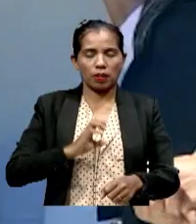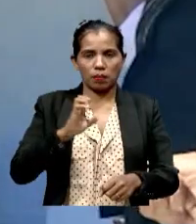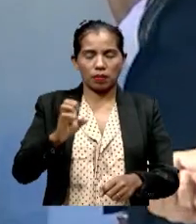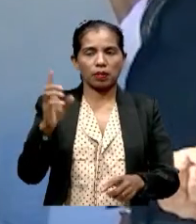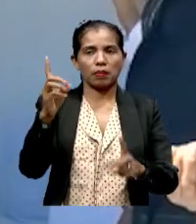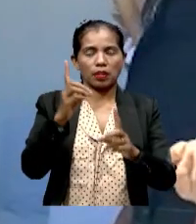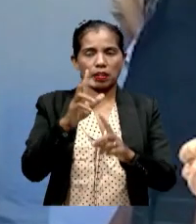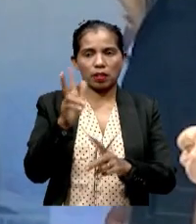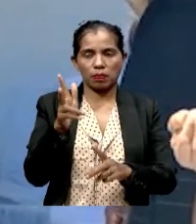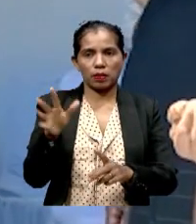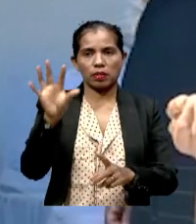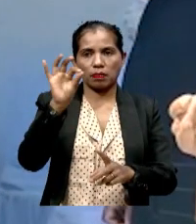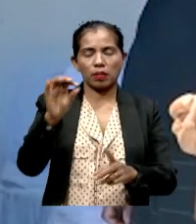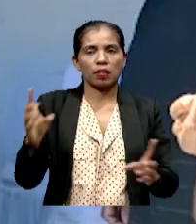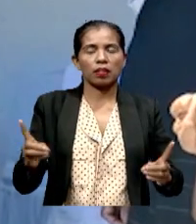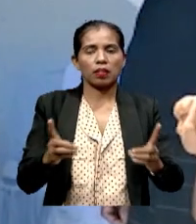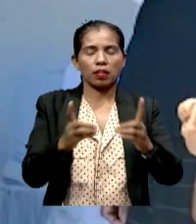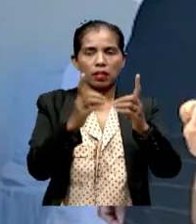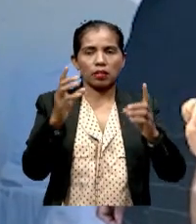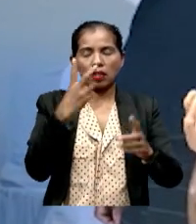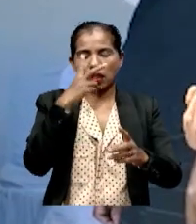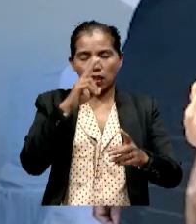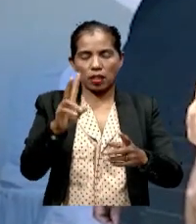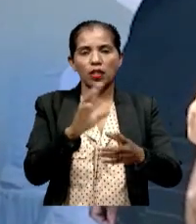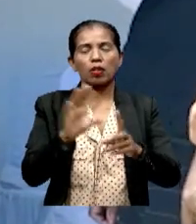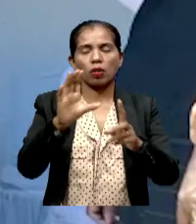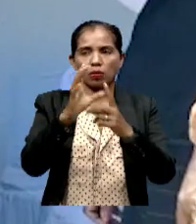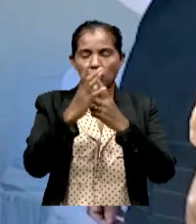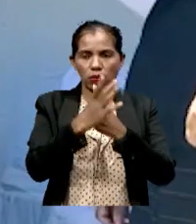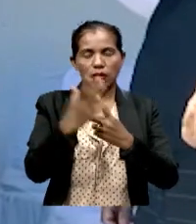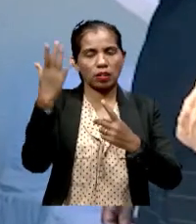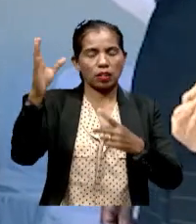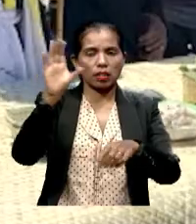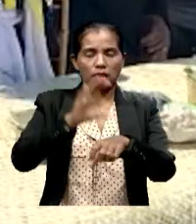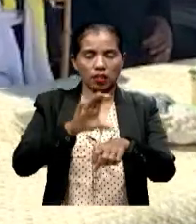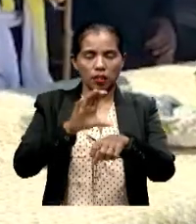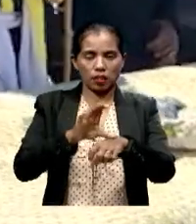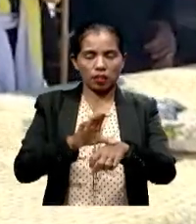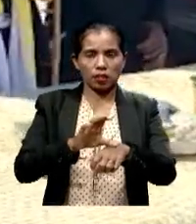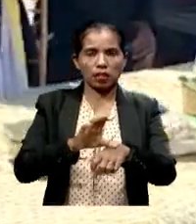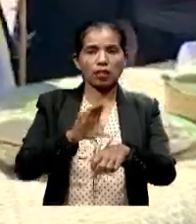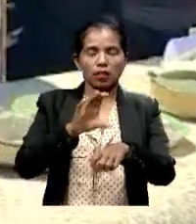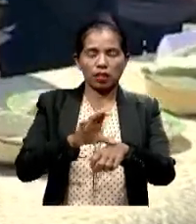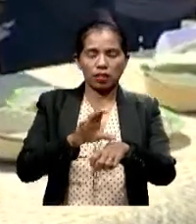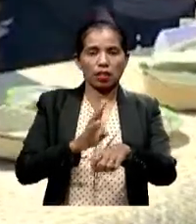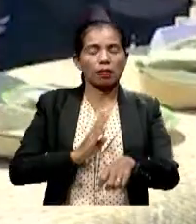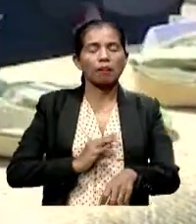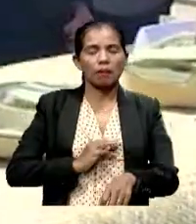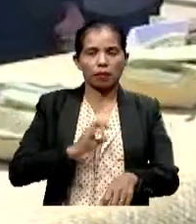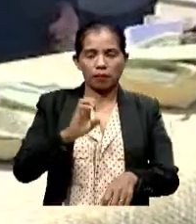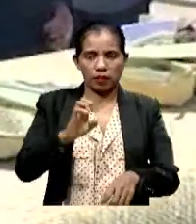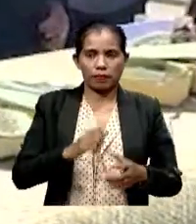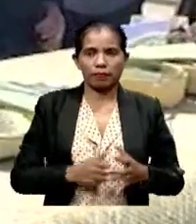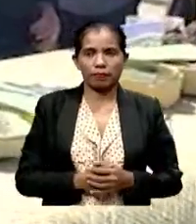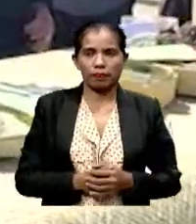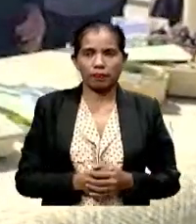tolun resensia no asiste sermonia cultural festa fai ulun e a igreja paroki Mobisi domingo liuba. Inculturação